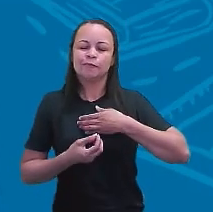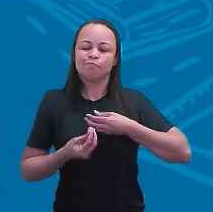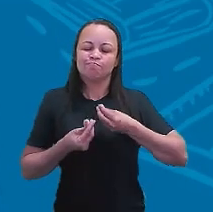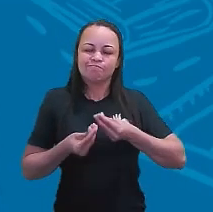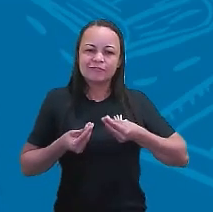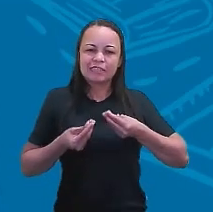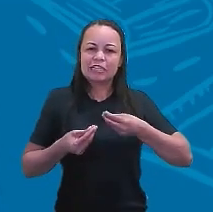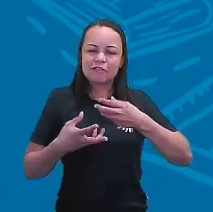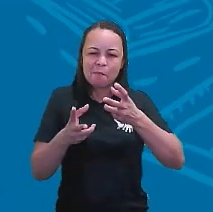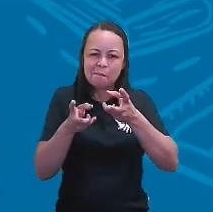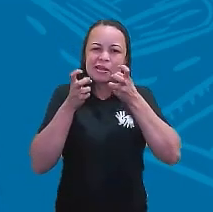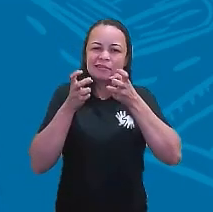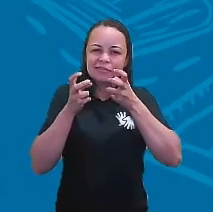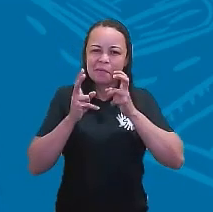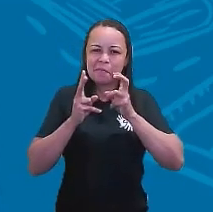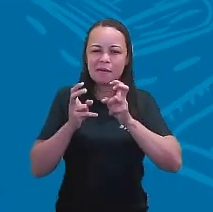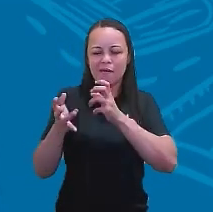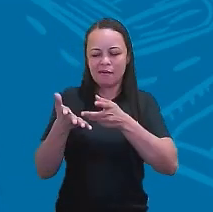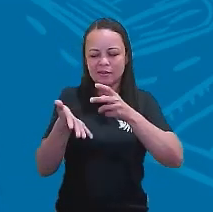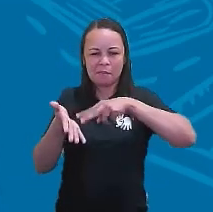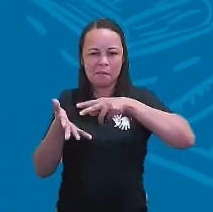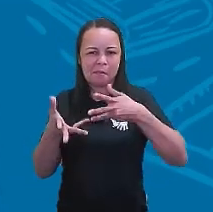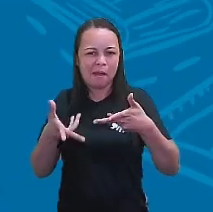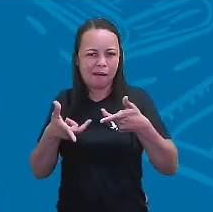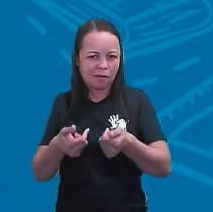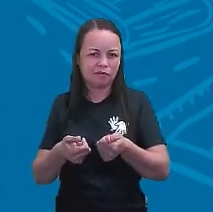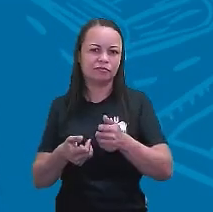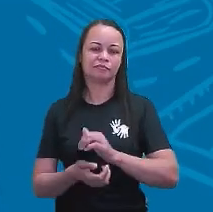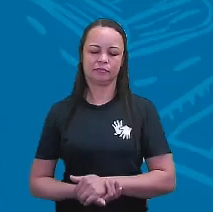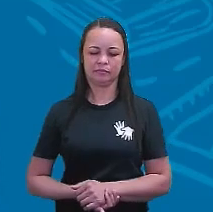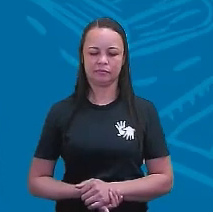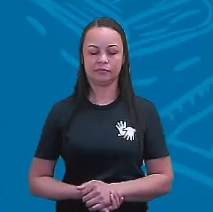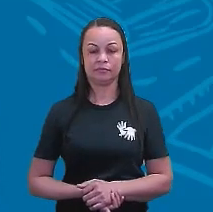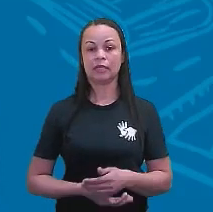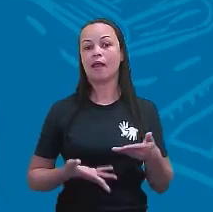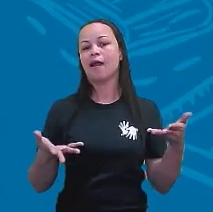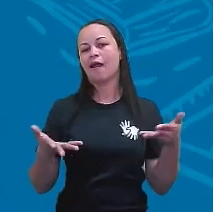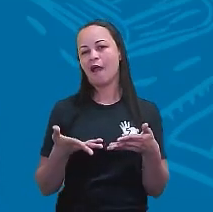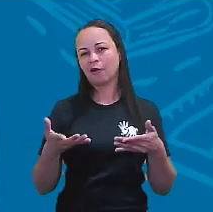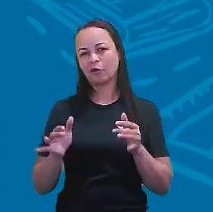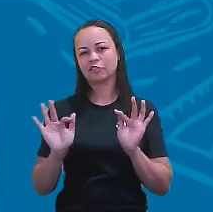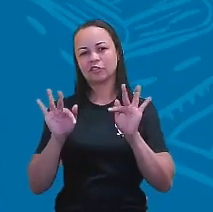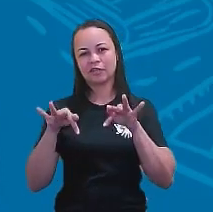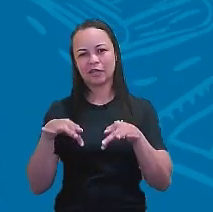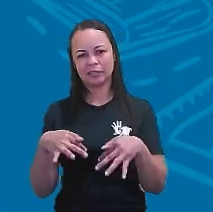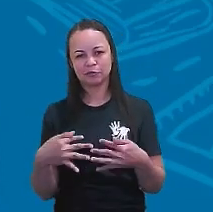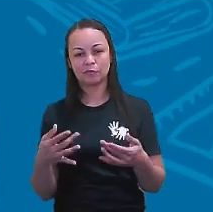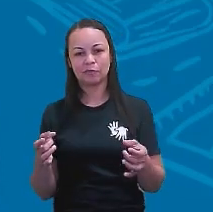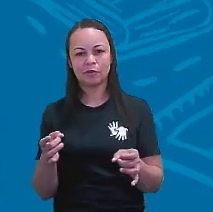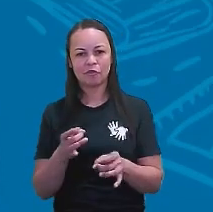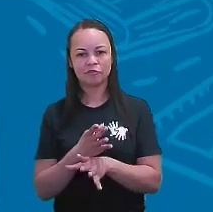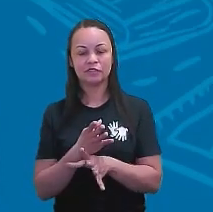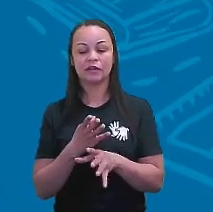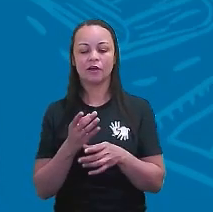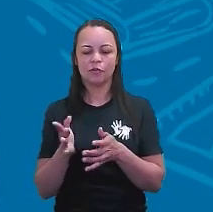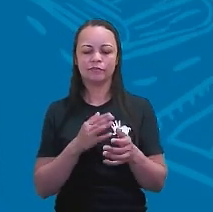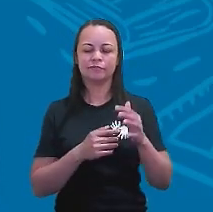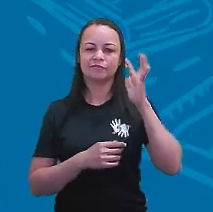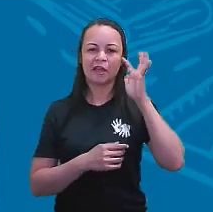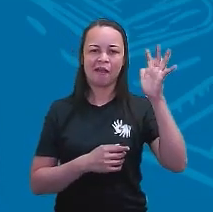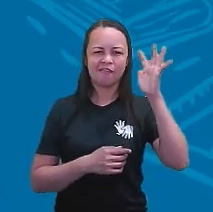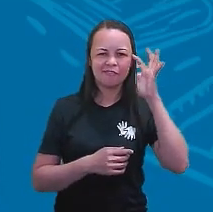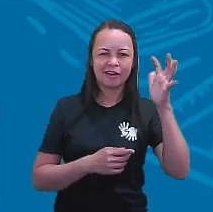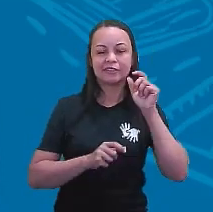essa percepção maravilhosa. Bom, agora, gente, chegando ao final, eu tenho aí a nossa reflexão,